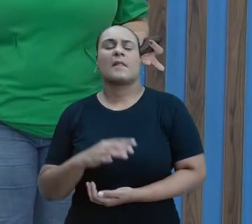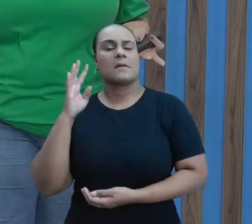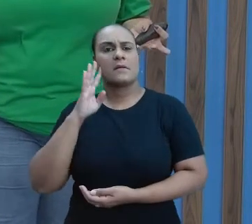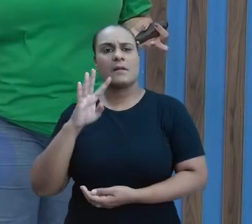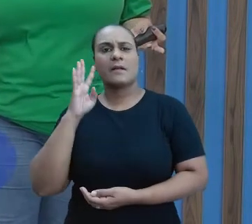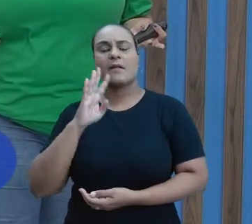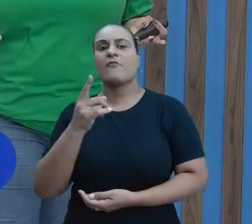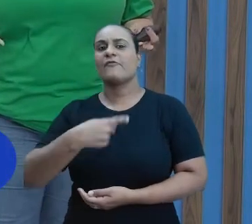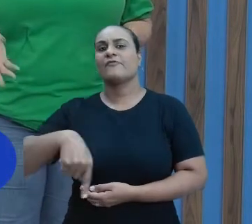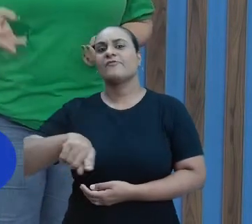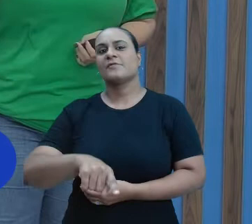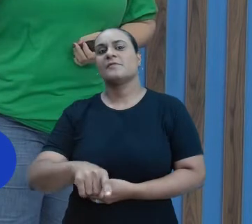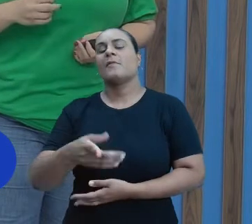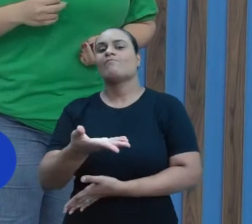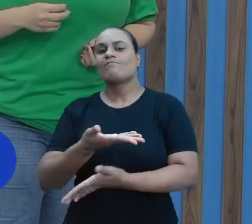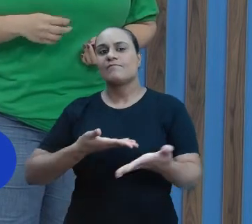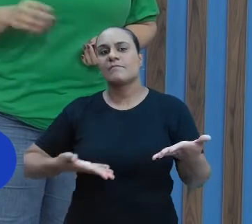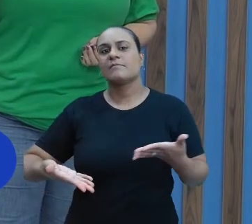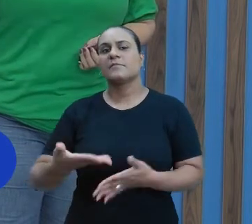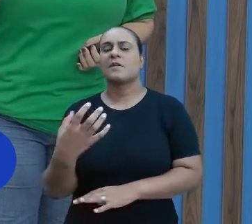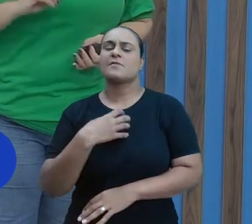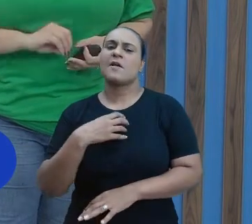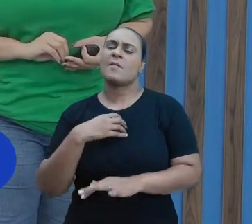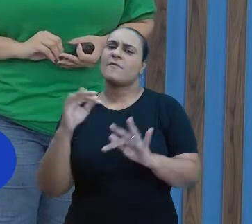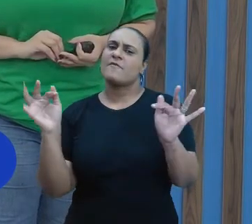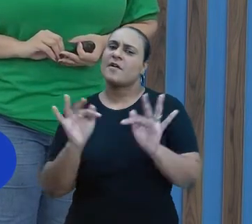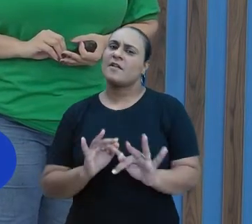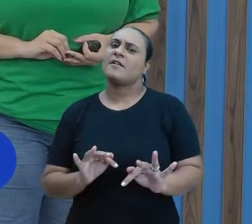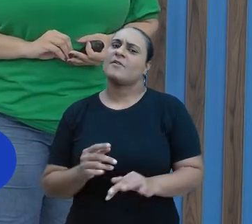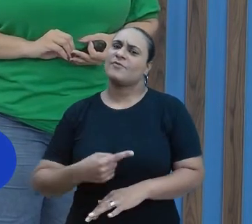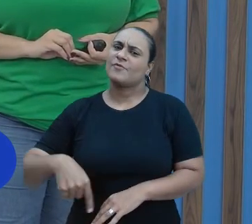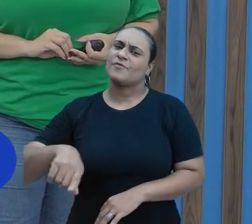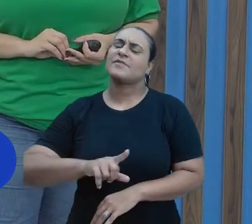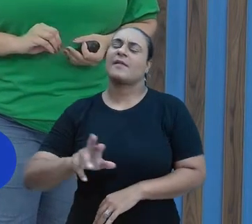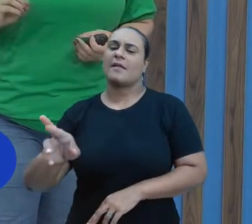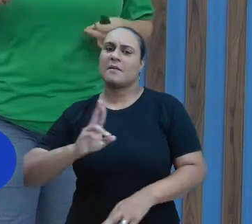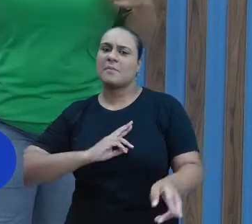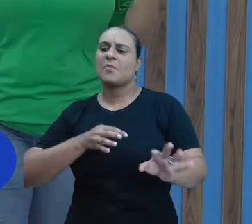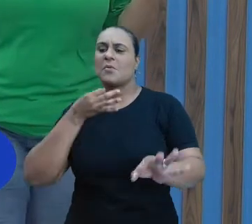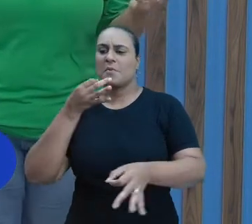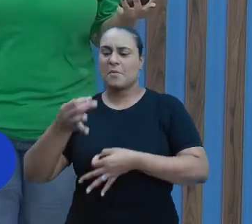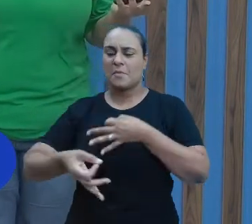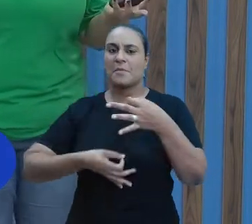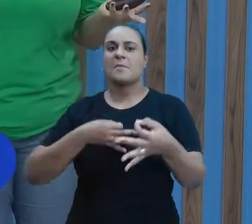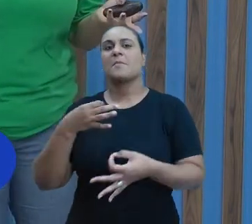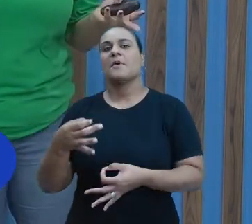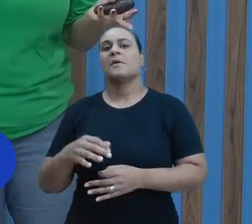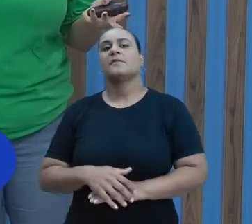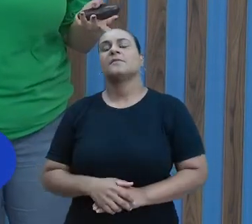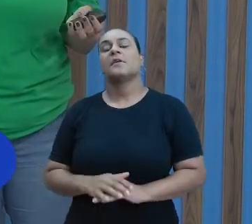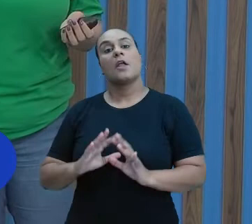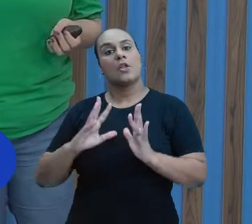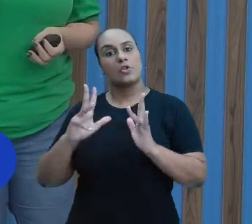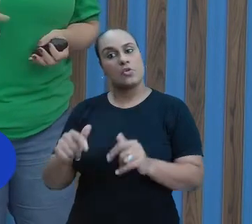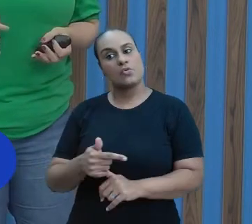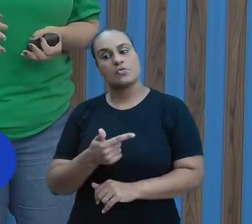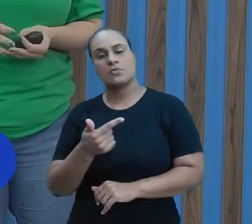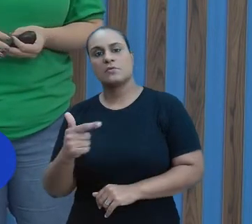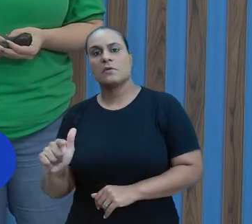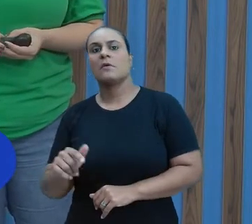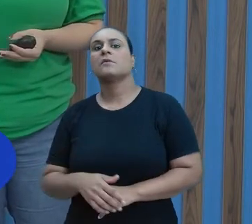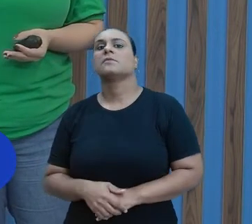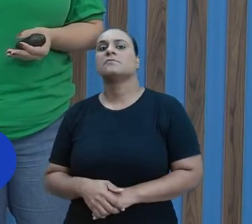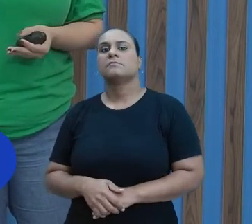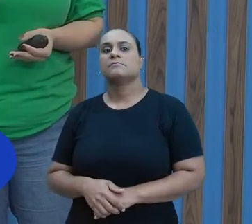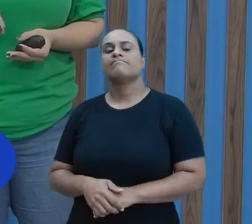beijo para vocês todos, viu? A gente fica muito feliz quando vocês falam com a gente, tá? Então, e todos os outros que estão aí, ó, manda seu